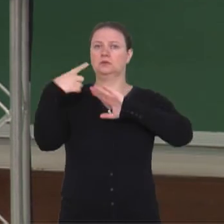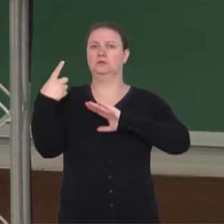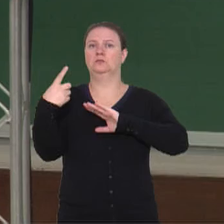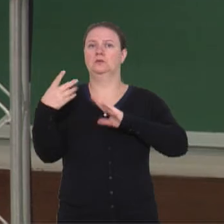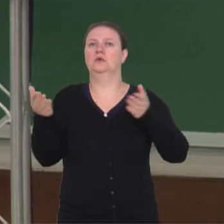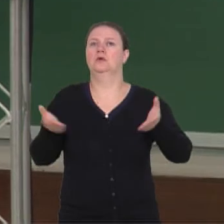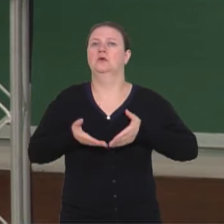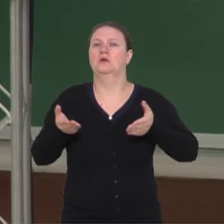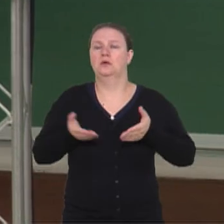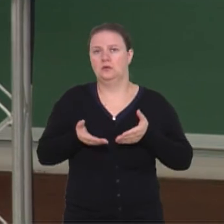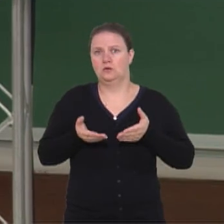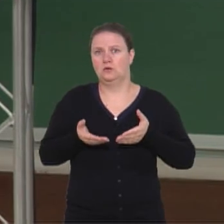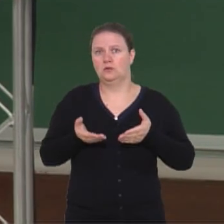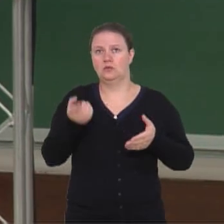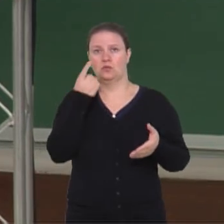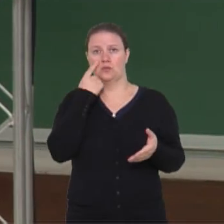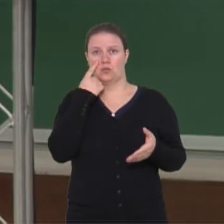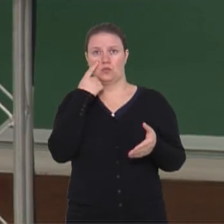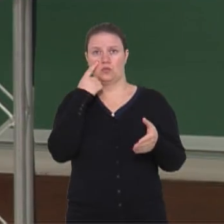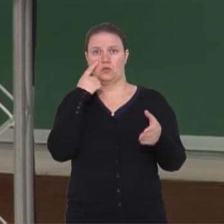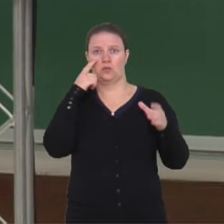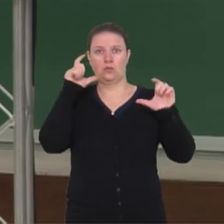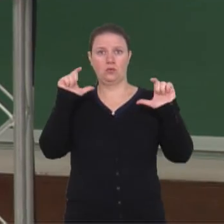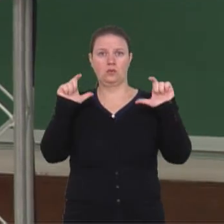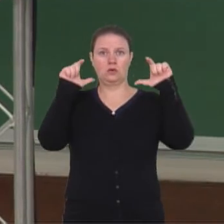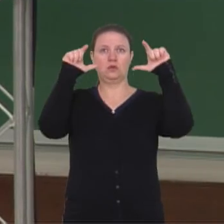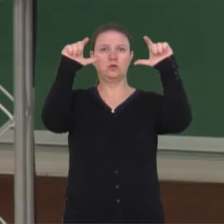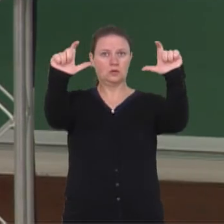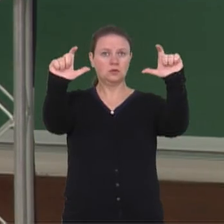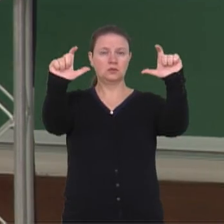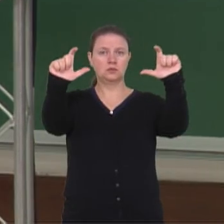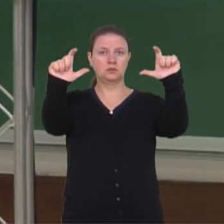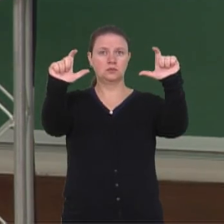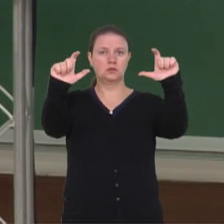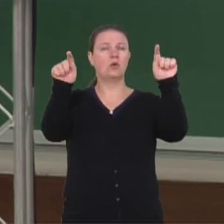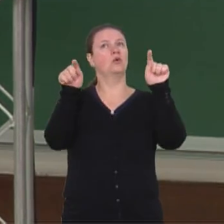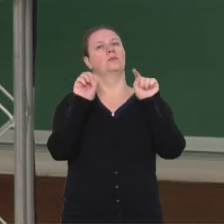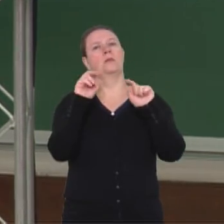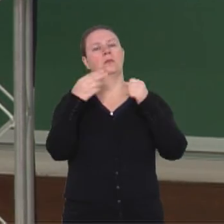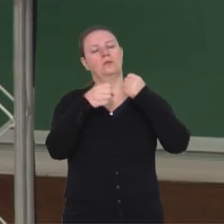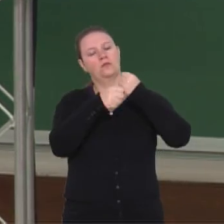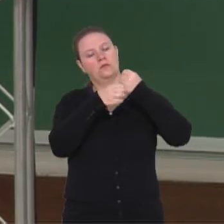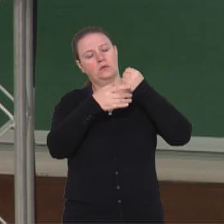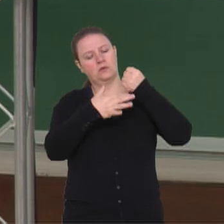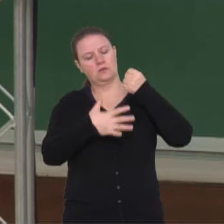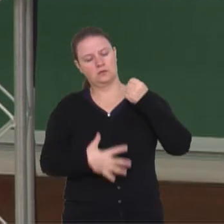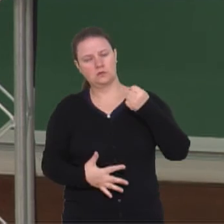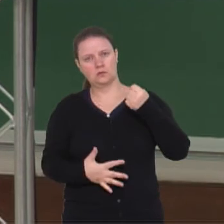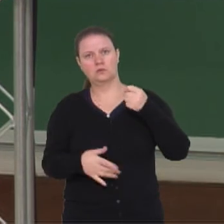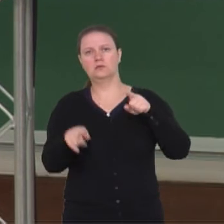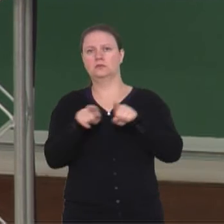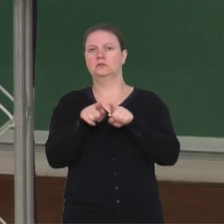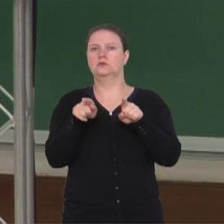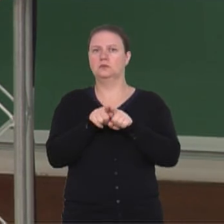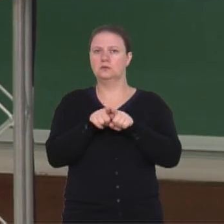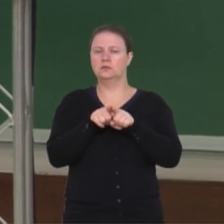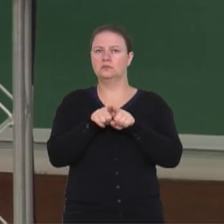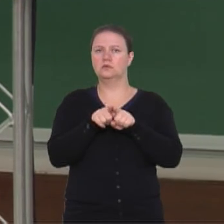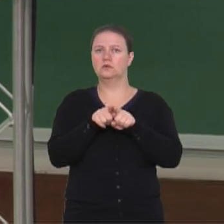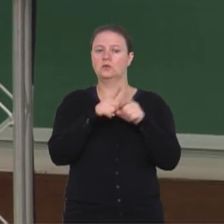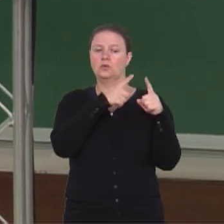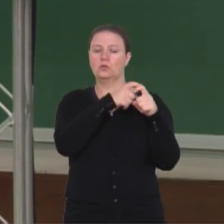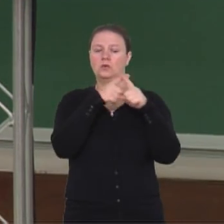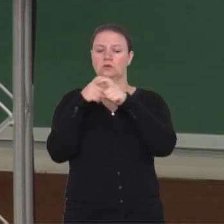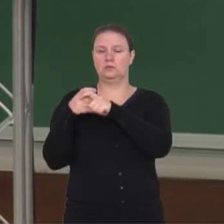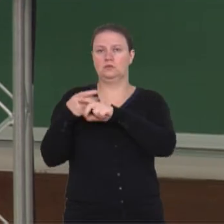Agora você vai lá na equação, ou melhor, na fatoração pré-definida do polinômio de segundo grau, que vai servir